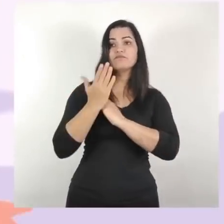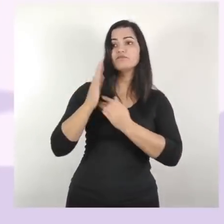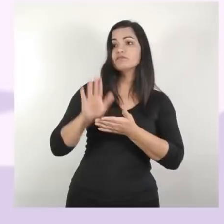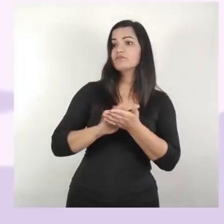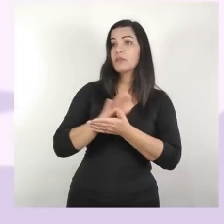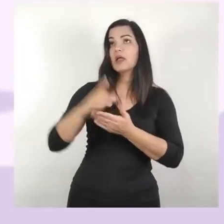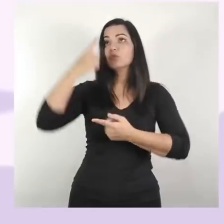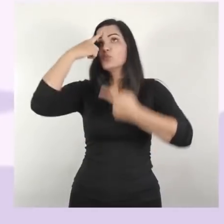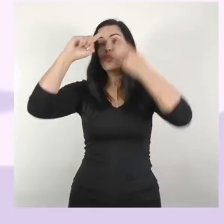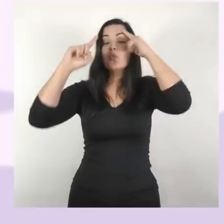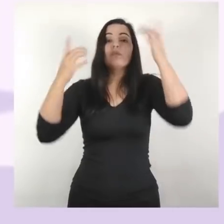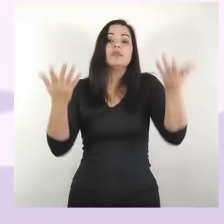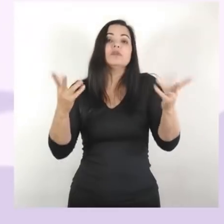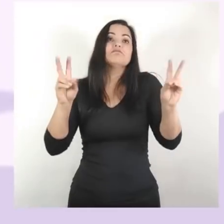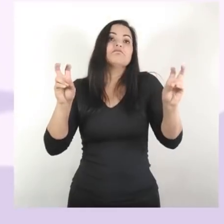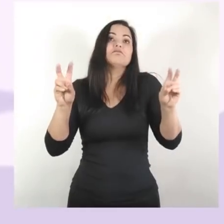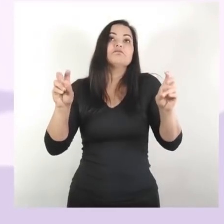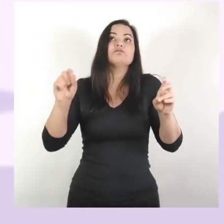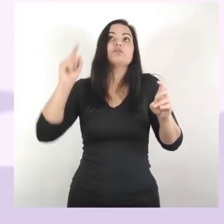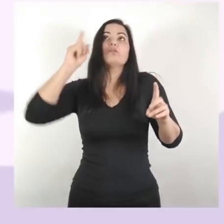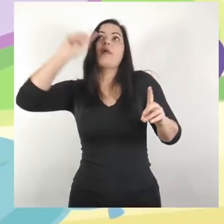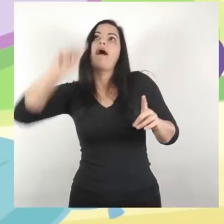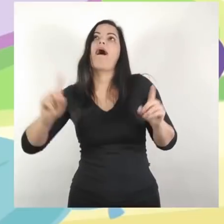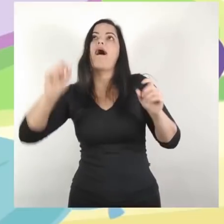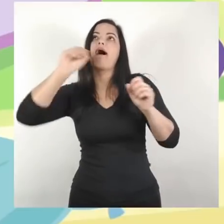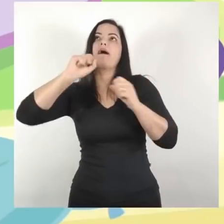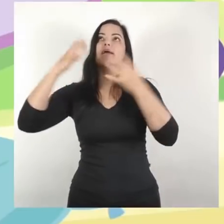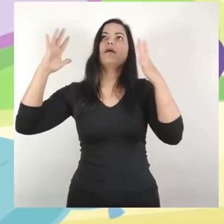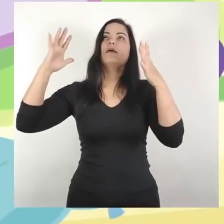não ajuda na nossa dúvida sobre o raio e o trovão.